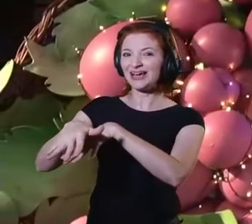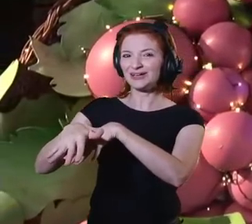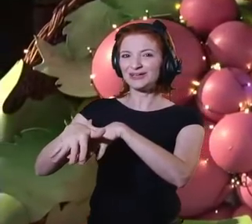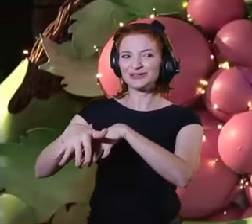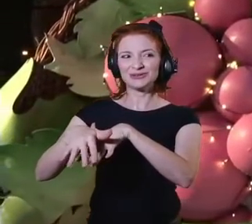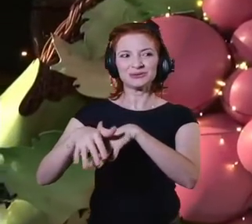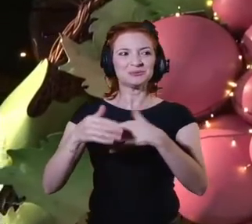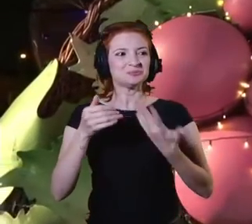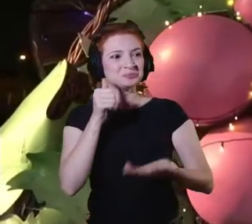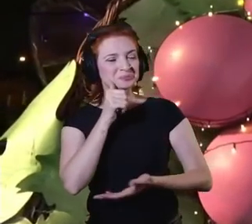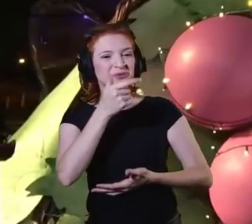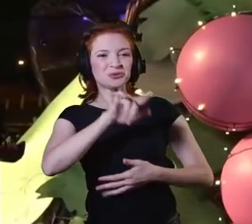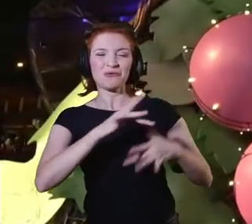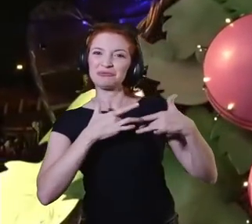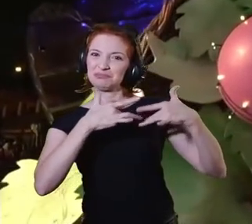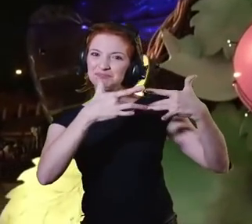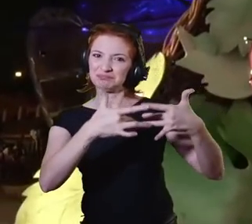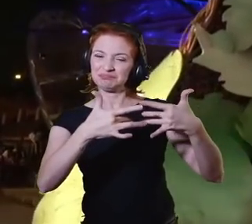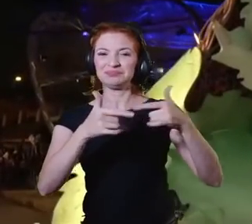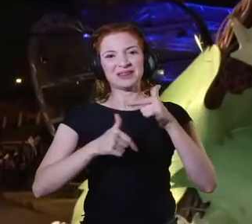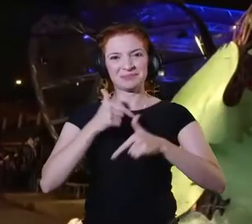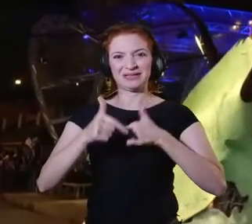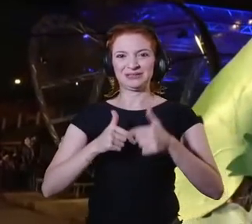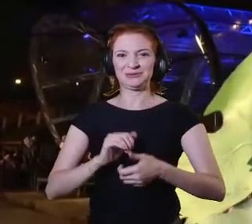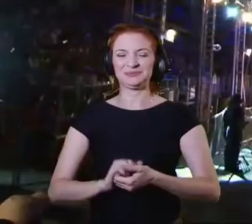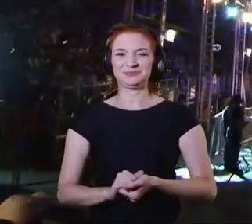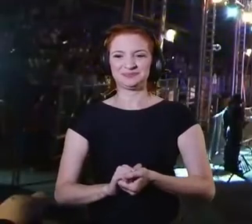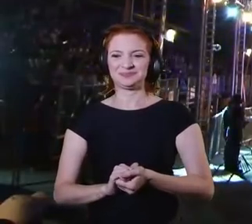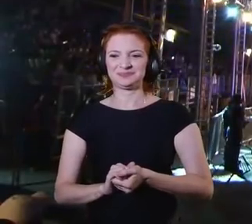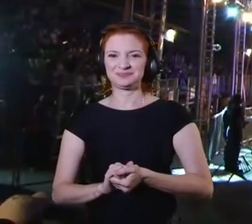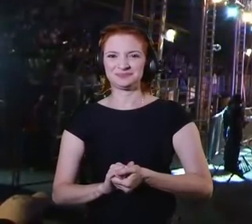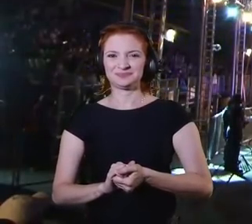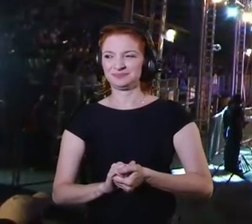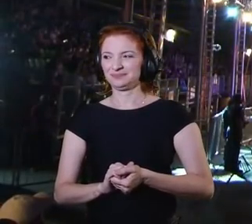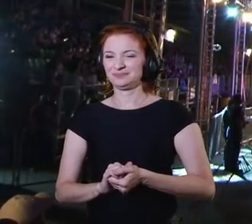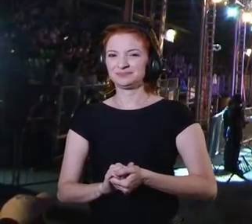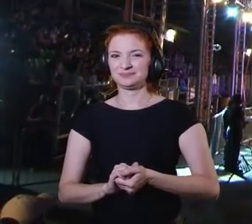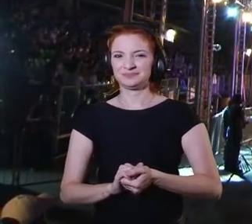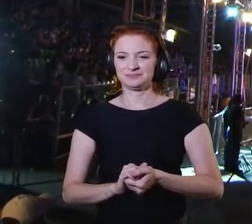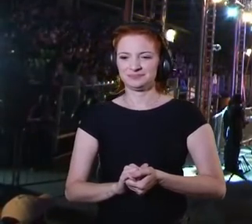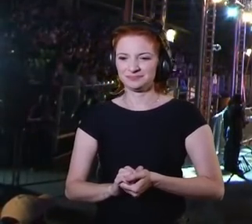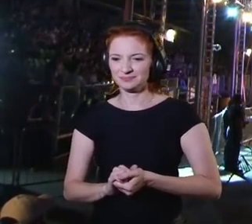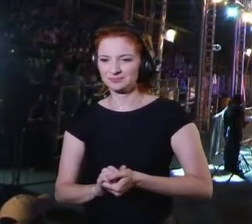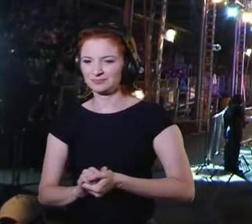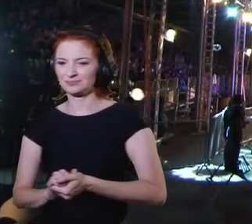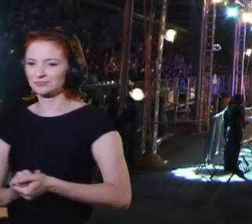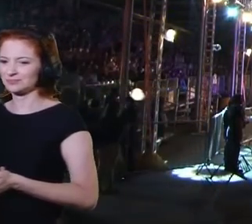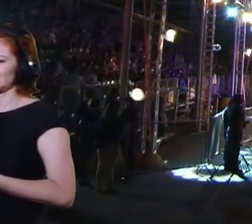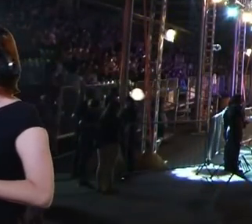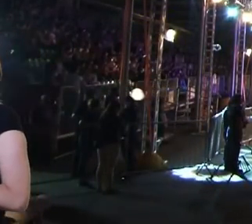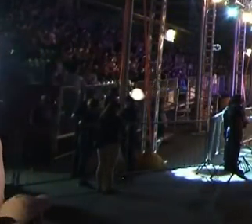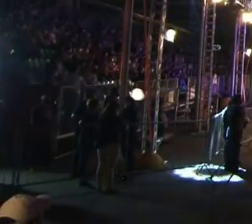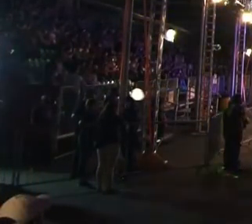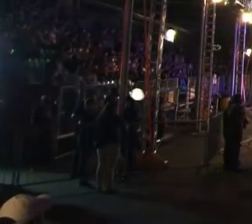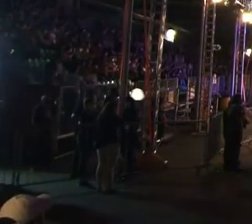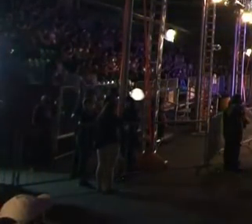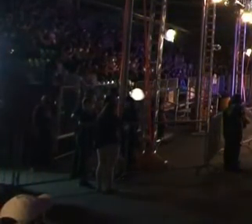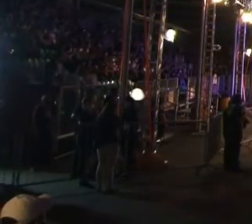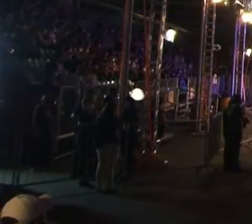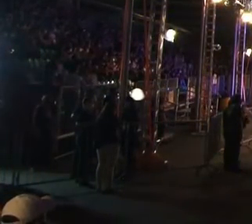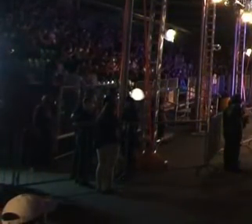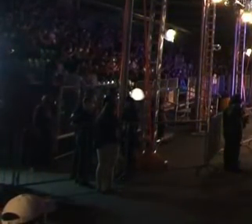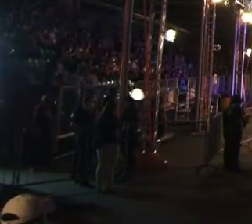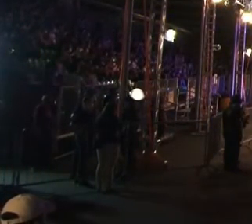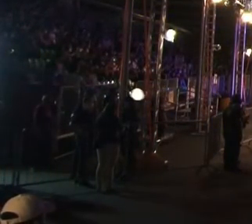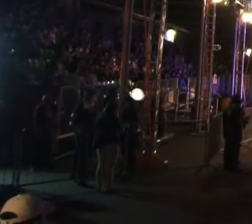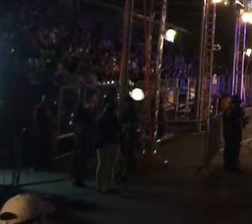colocando à disposição mais uma vez da Festa da Uva. Muito emocionadas, Thales. Secando as lágrimas, várias embaixatrizes. É a